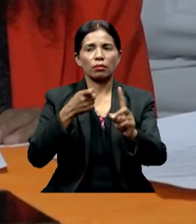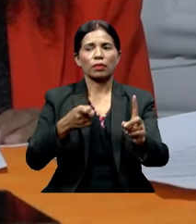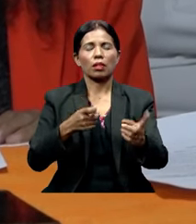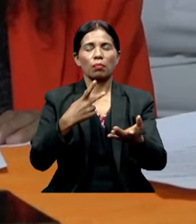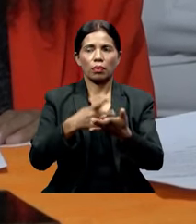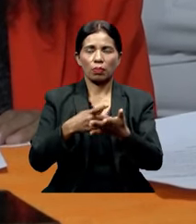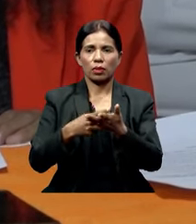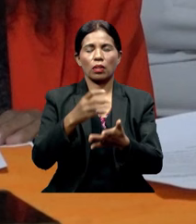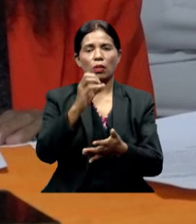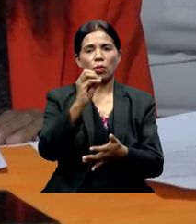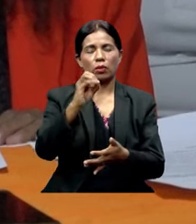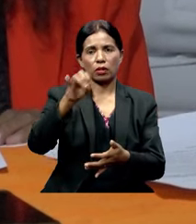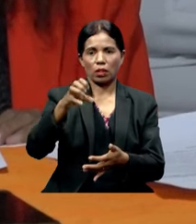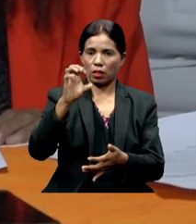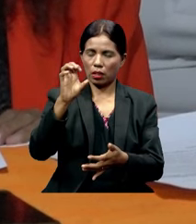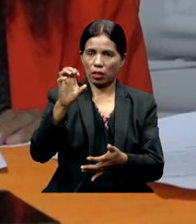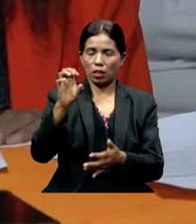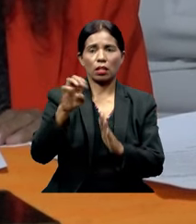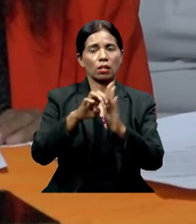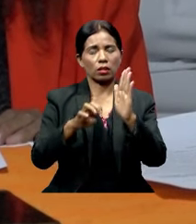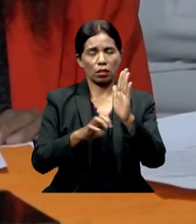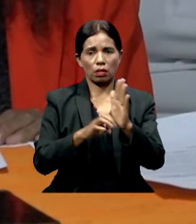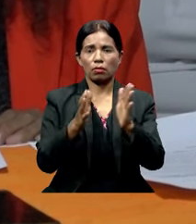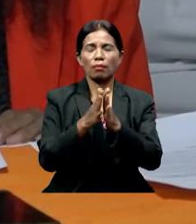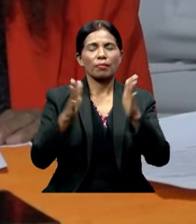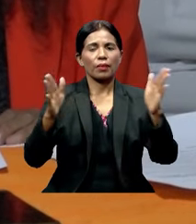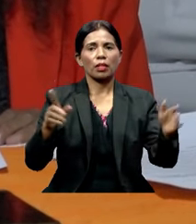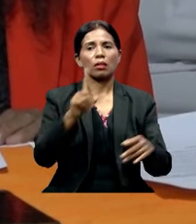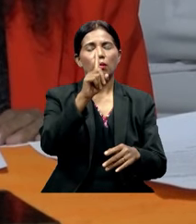proposta orçamento geral estado nebe bot